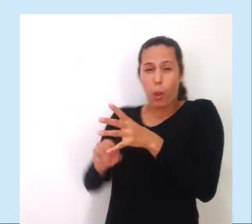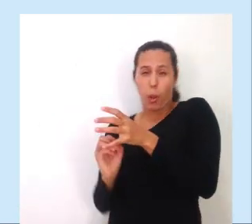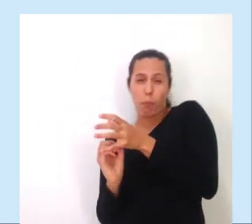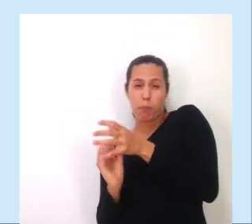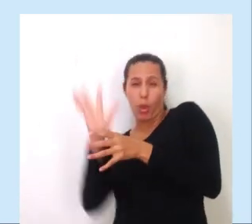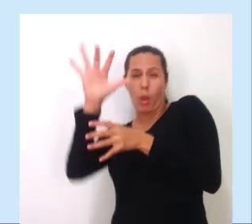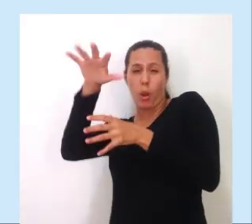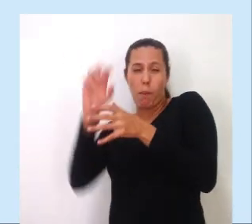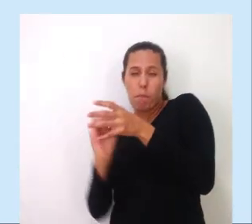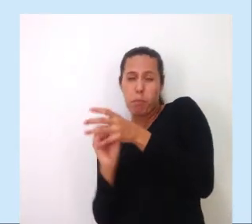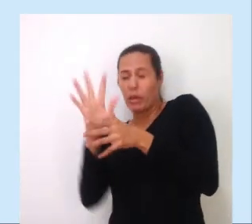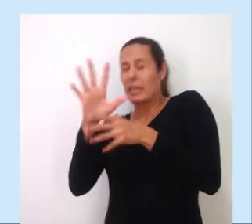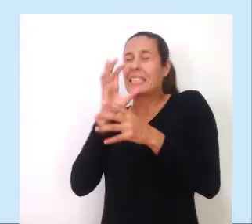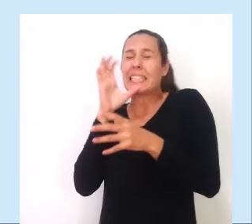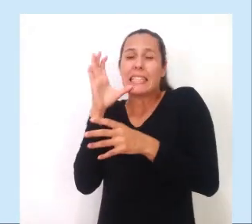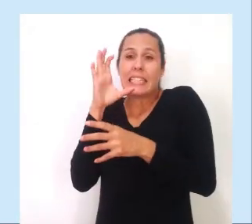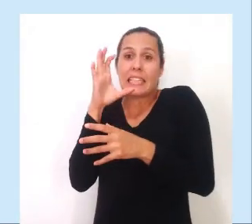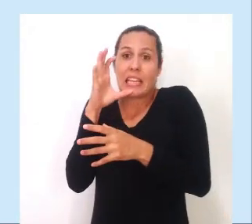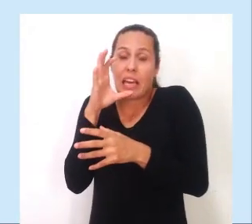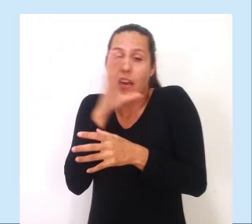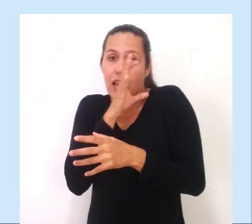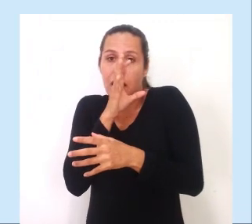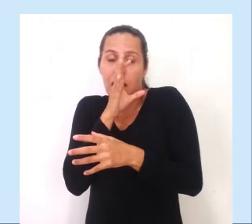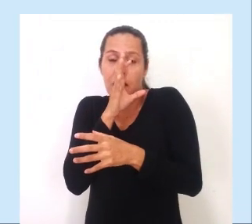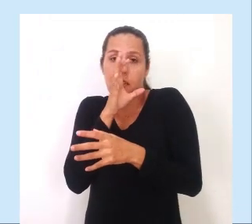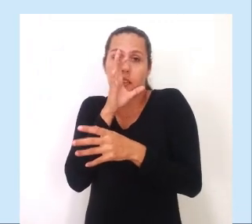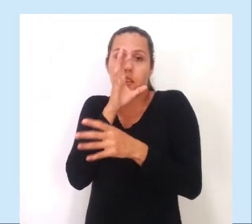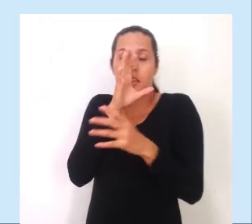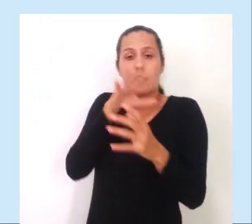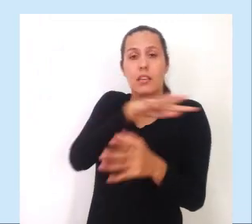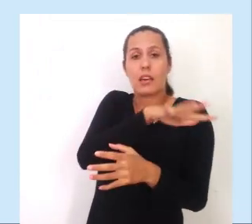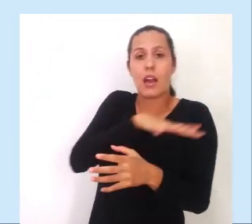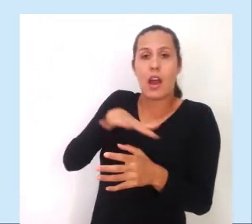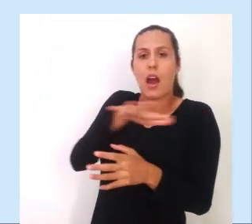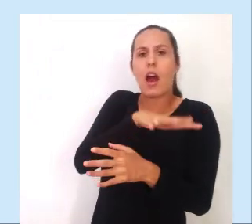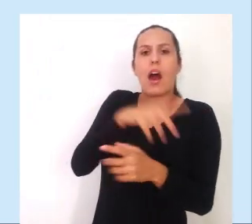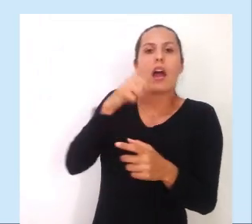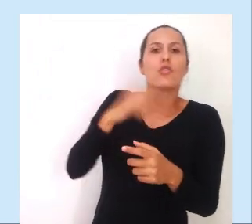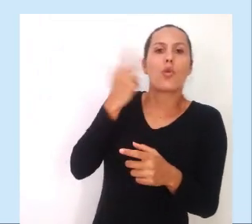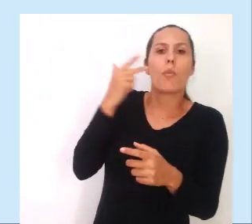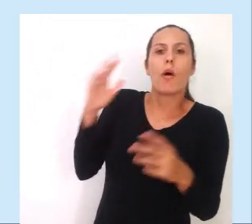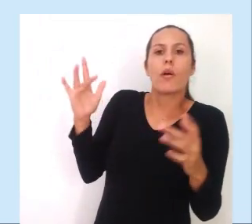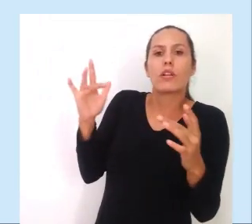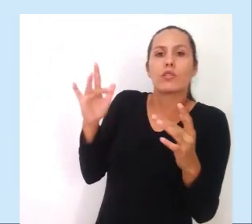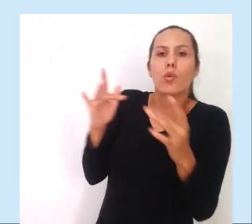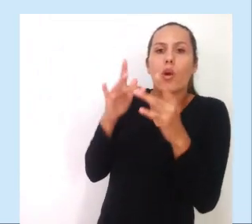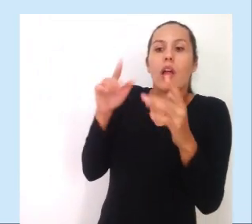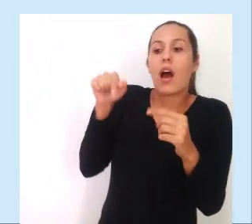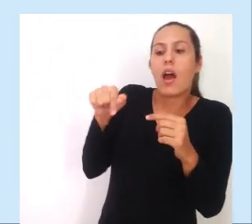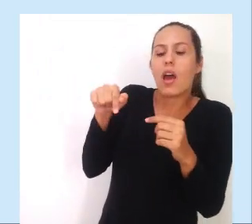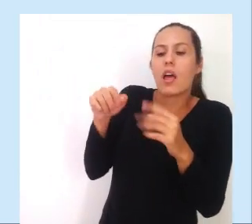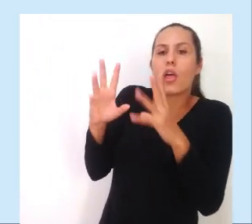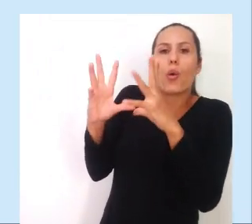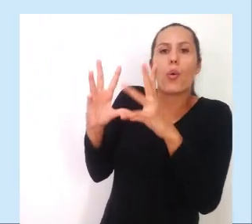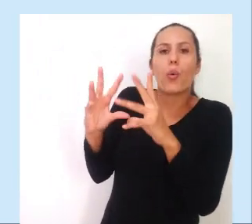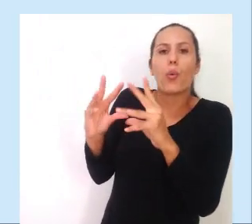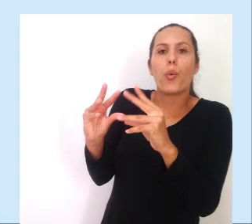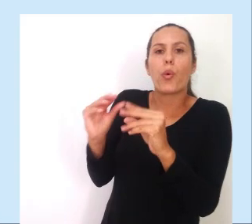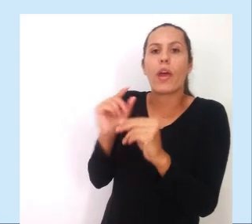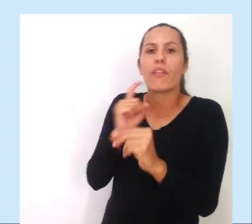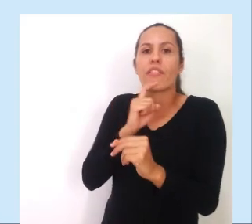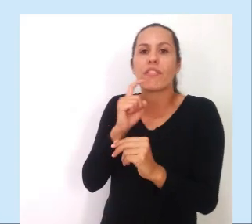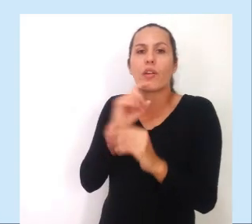está tão quente que ao contato com a temperatura terrestre ele vai se resfriar. Então,